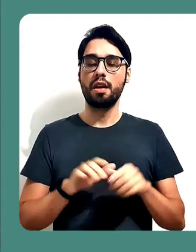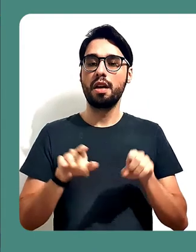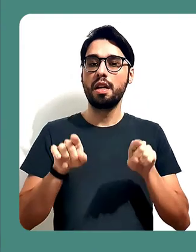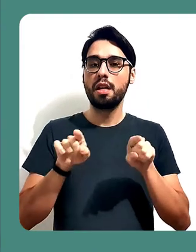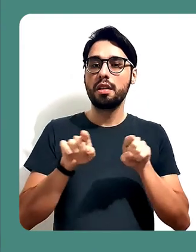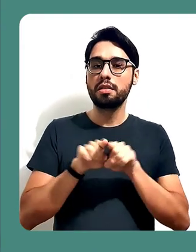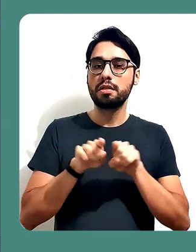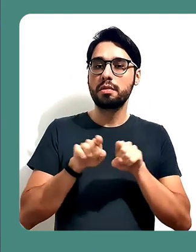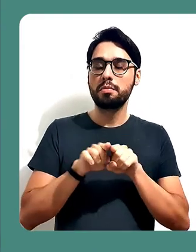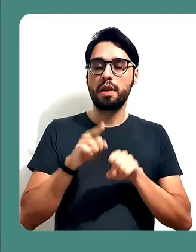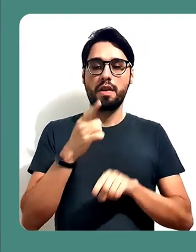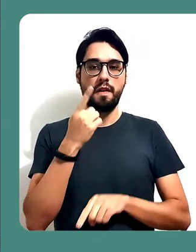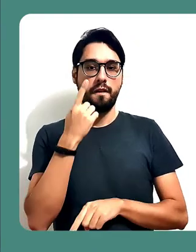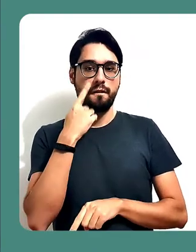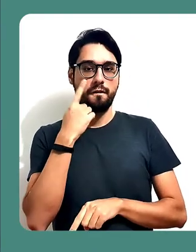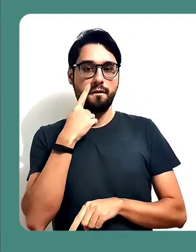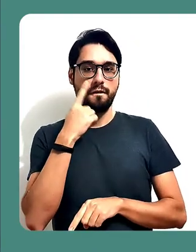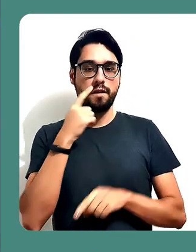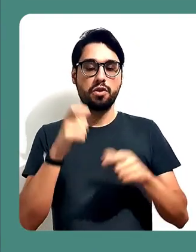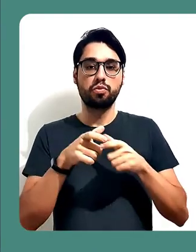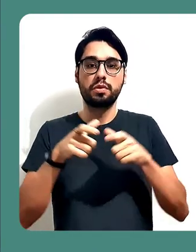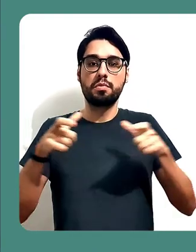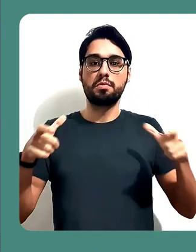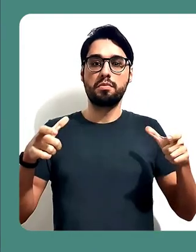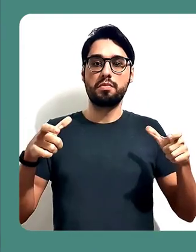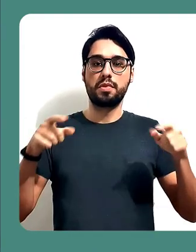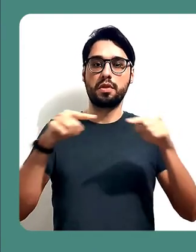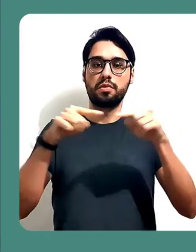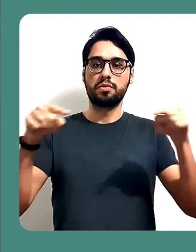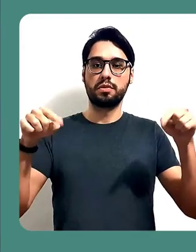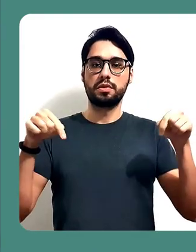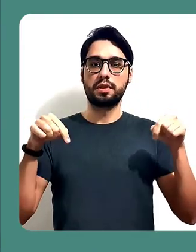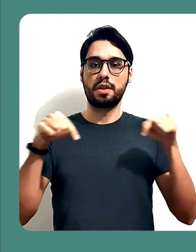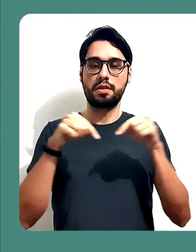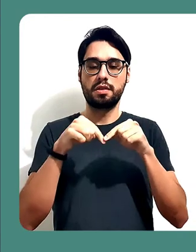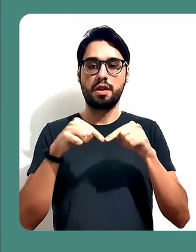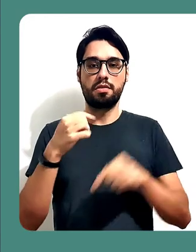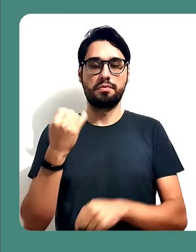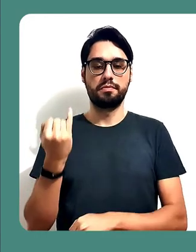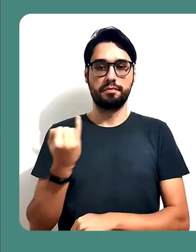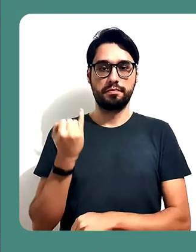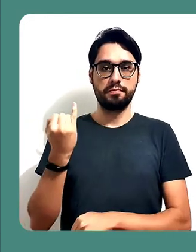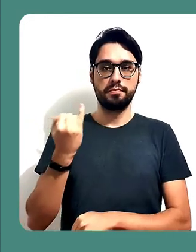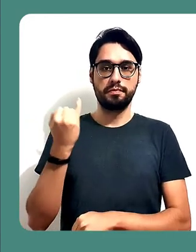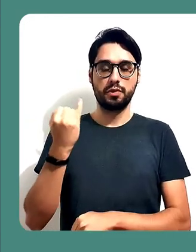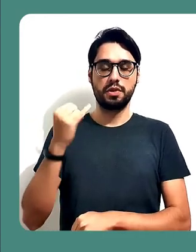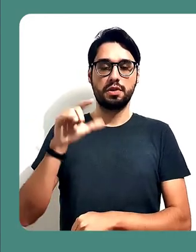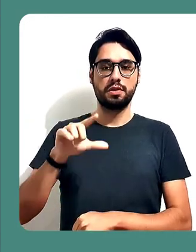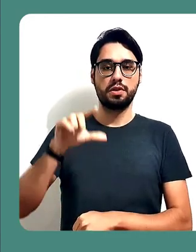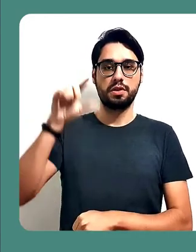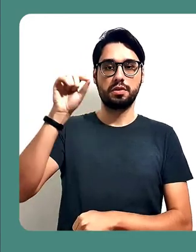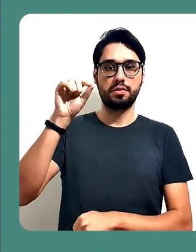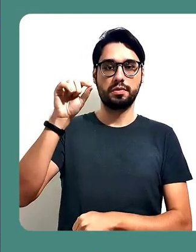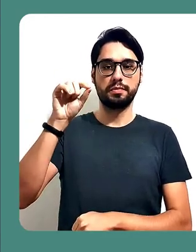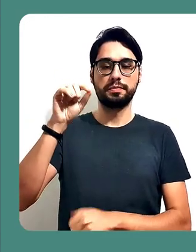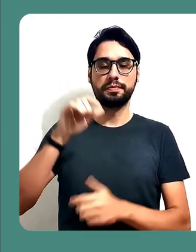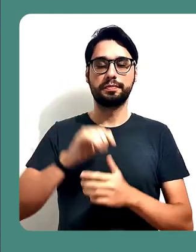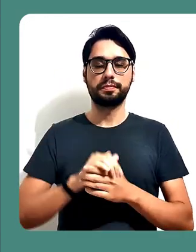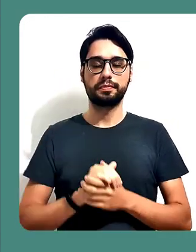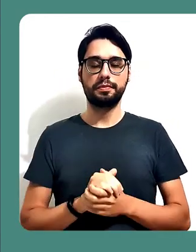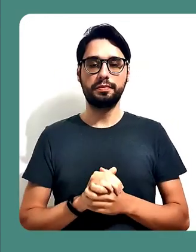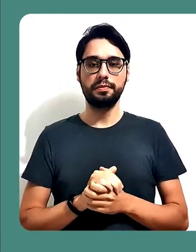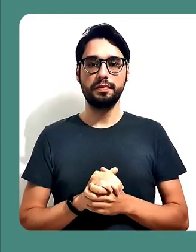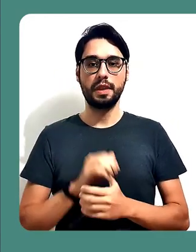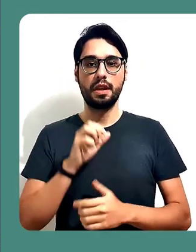criciúma e defina a o tamanho da sua sala é importante que